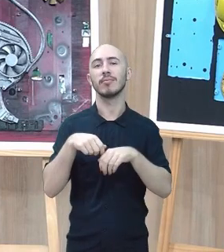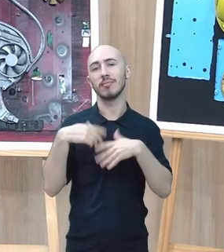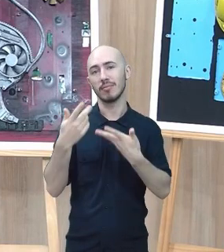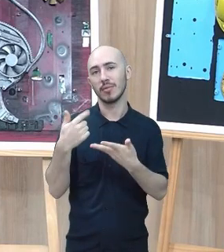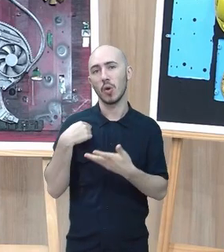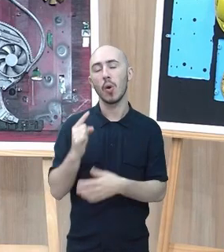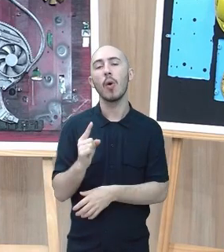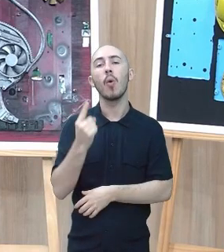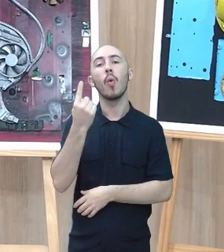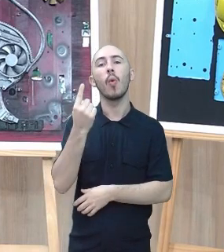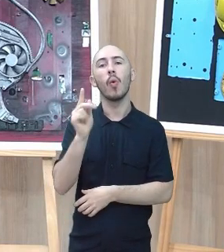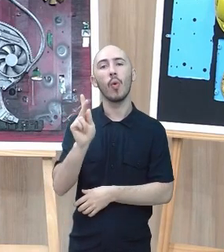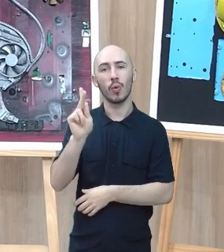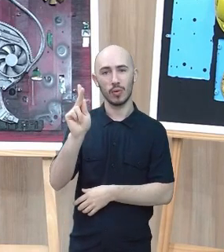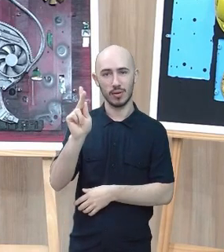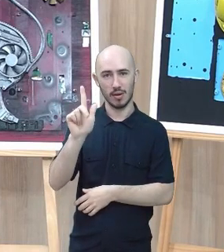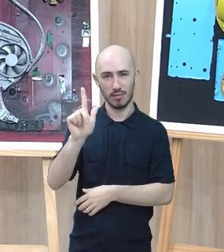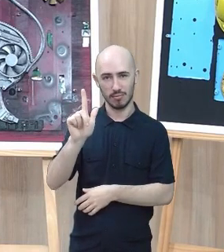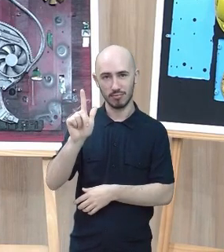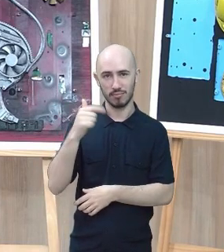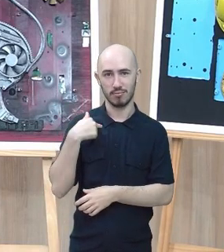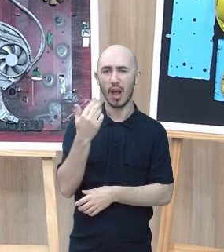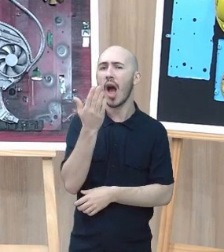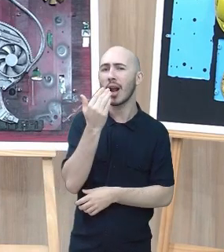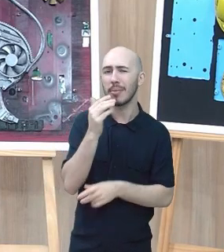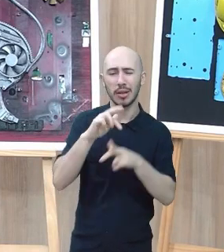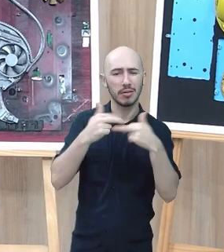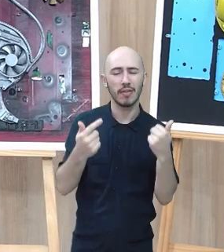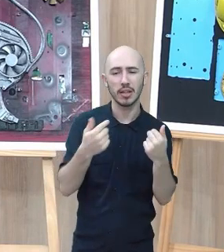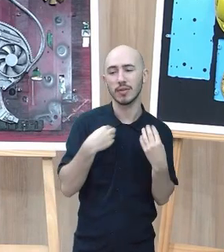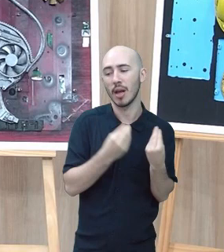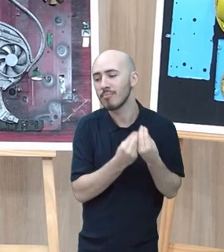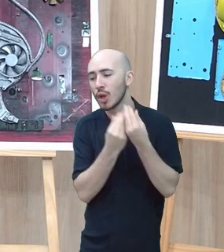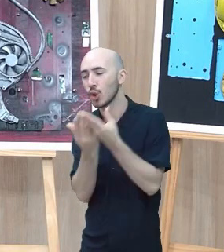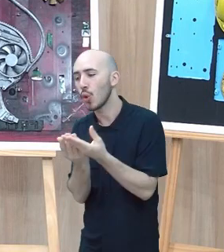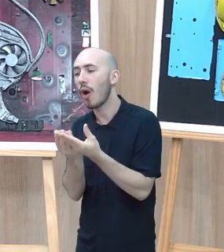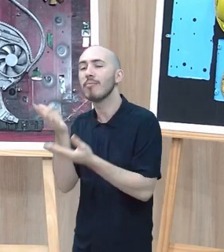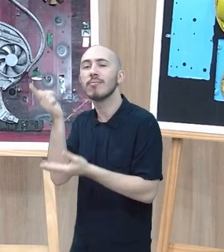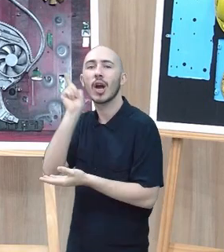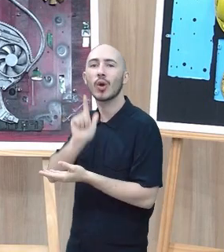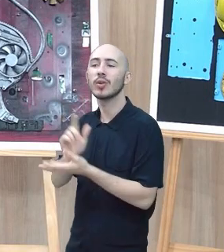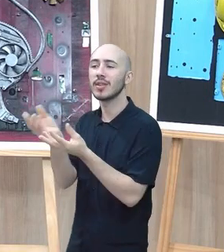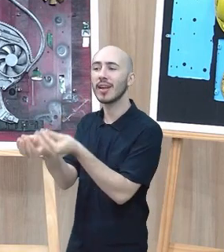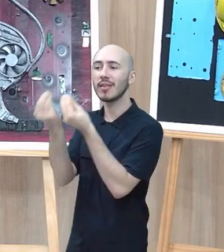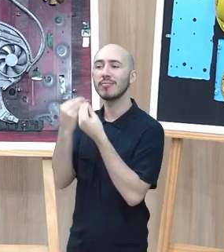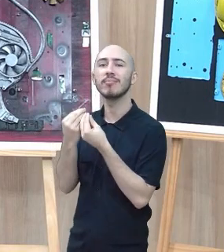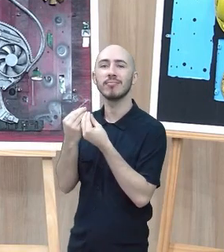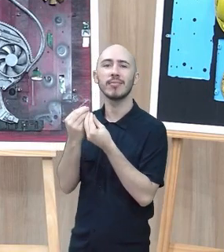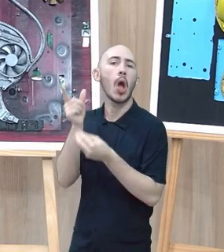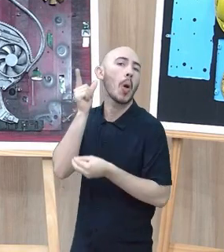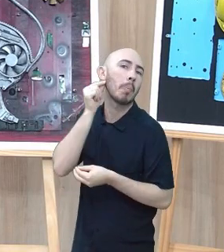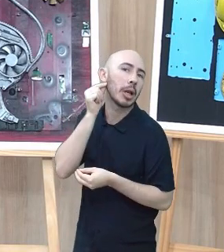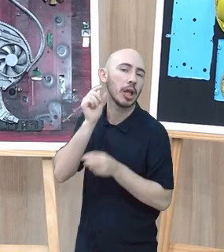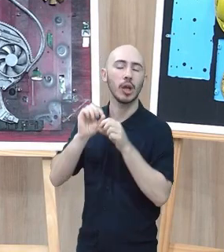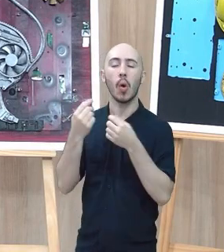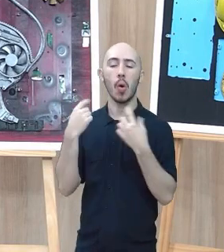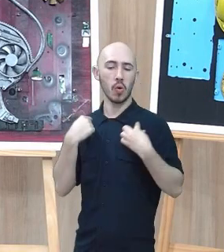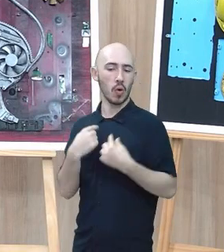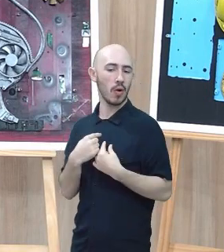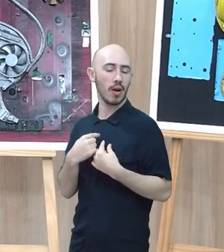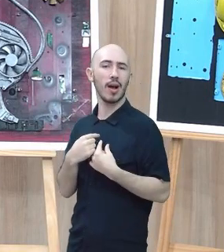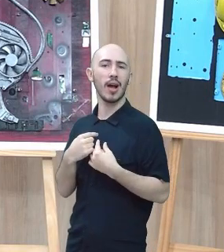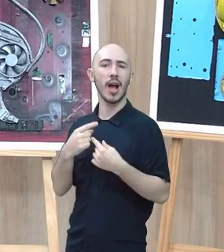de alimento, ok? Então, ela tem um projeto que não só visa a questão ambiental, mas também social, porque